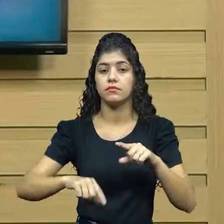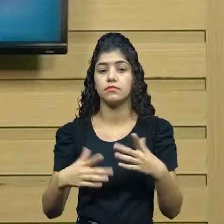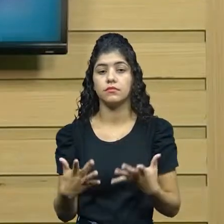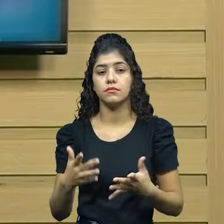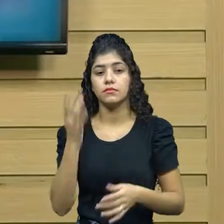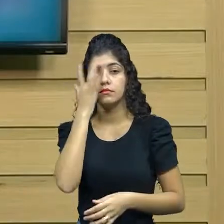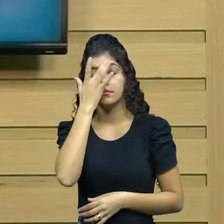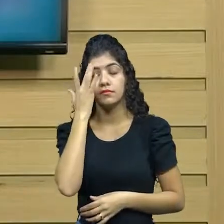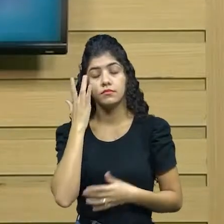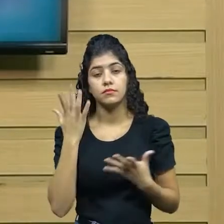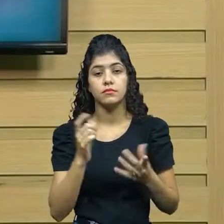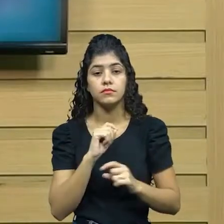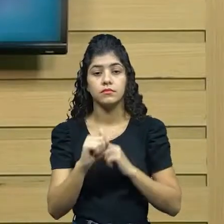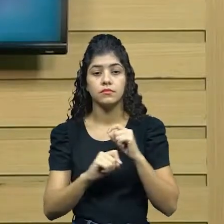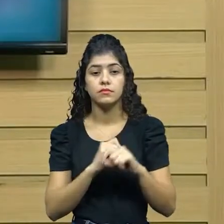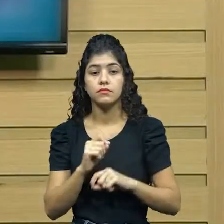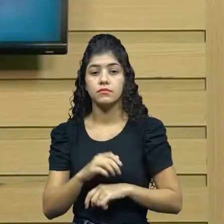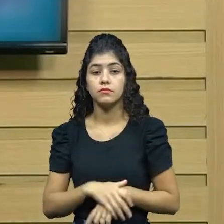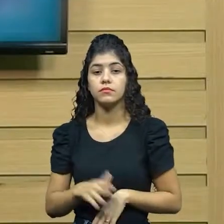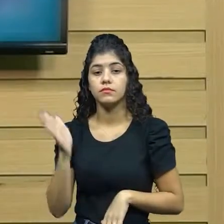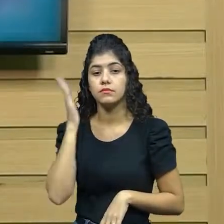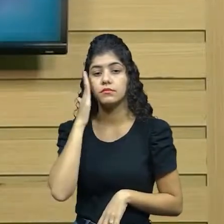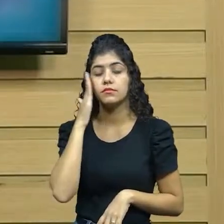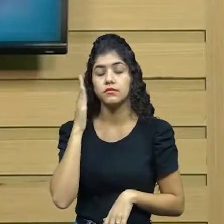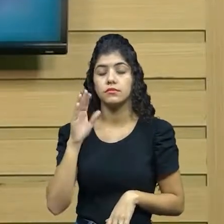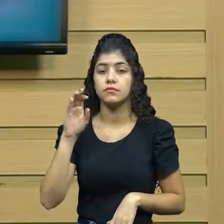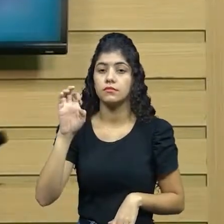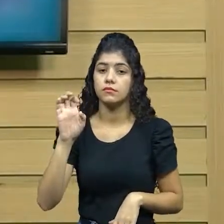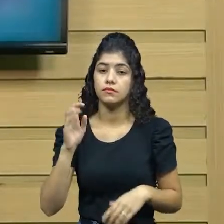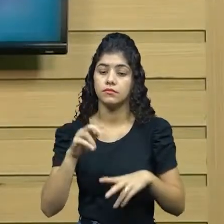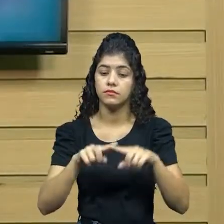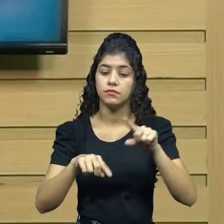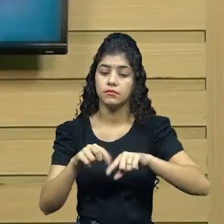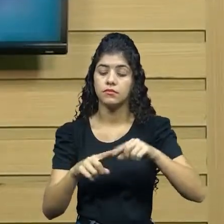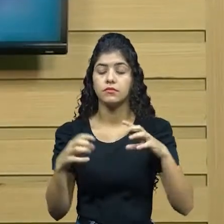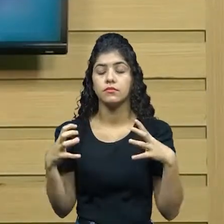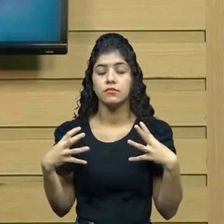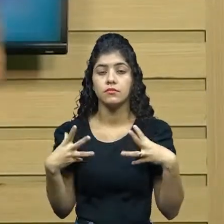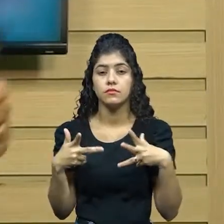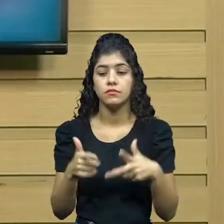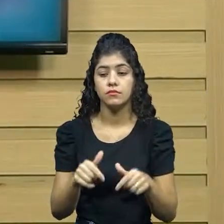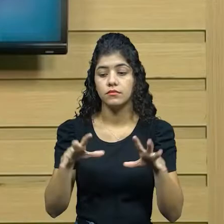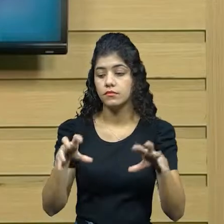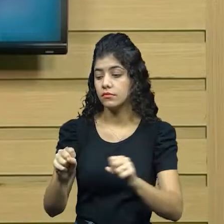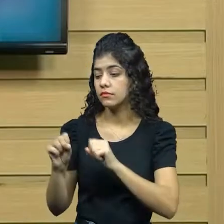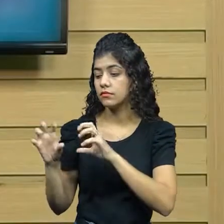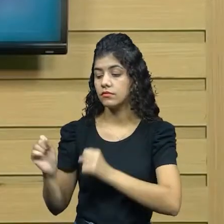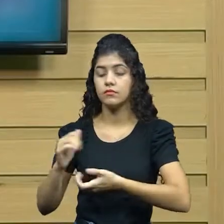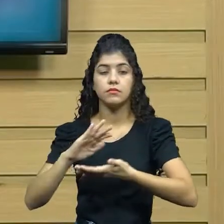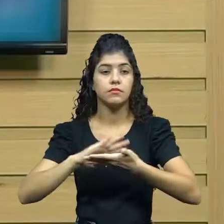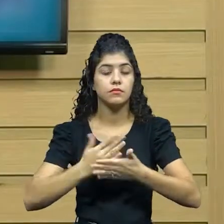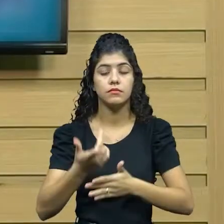São os bens. Quando a gente entende de bens, é tudo que eu posso pegar, né? Computador, lápis,